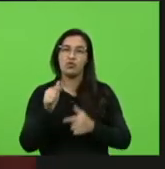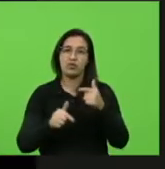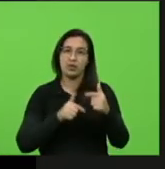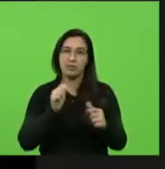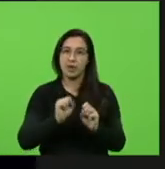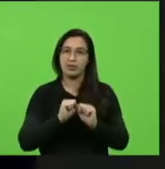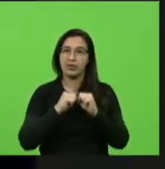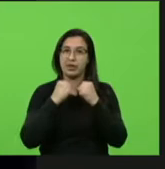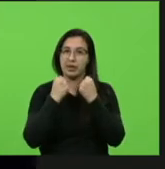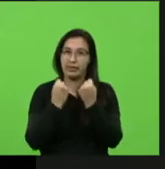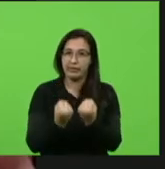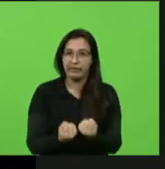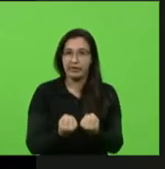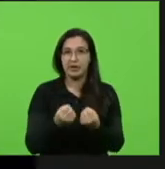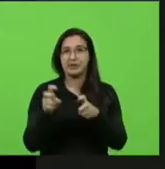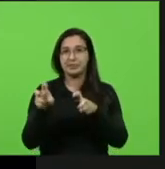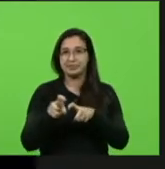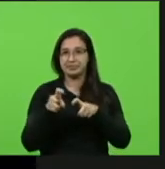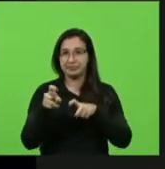o agronegócio, mas